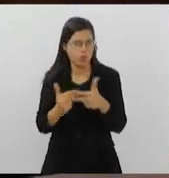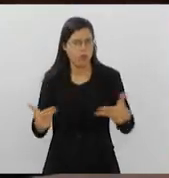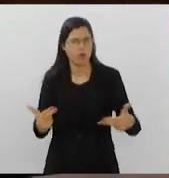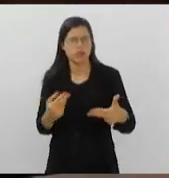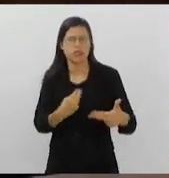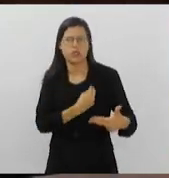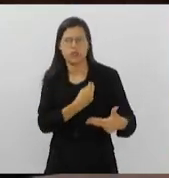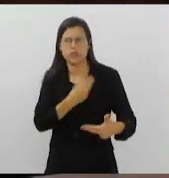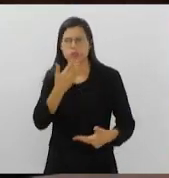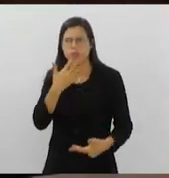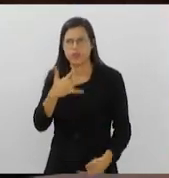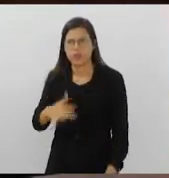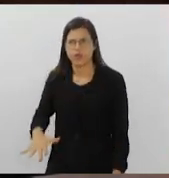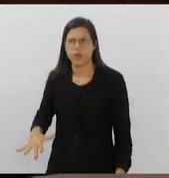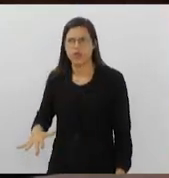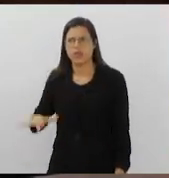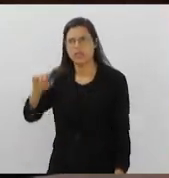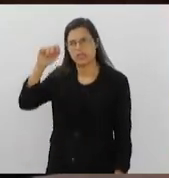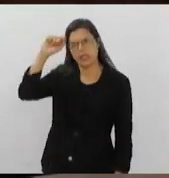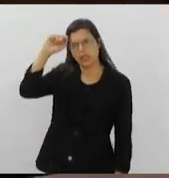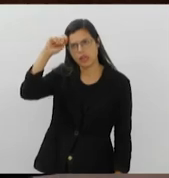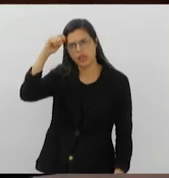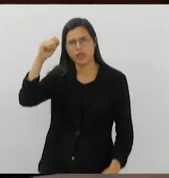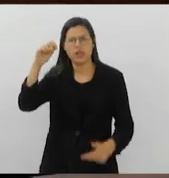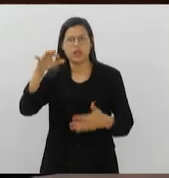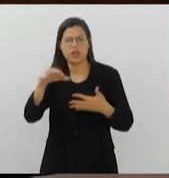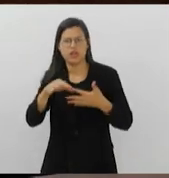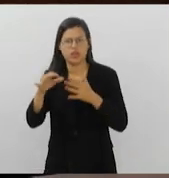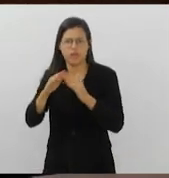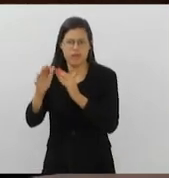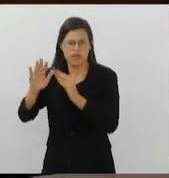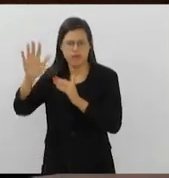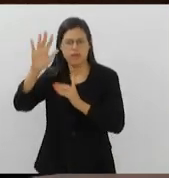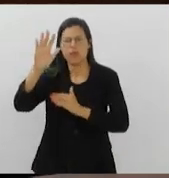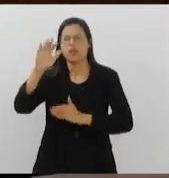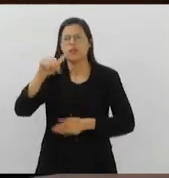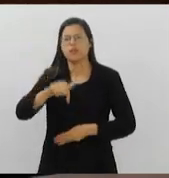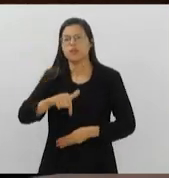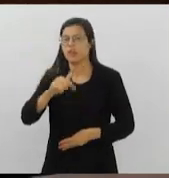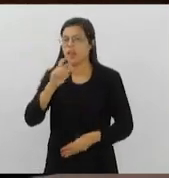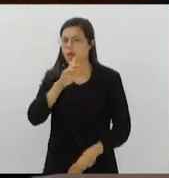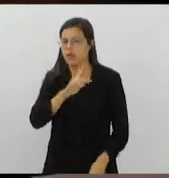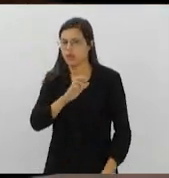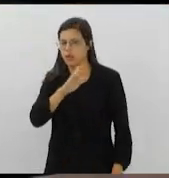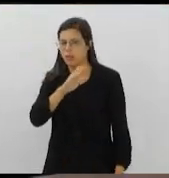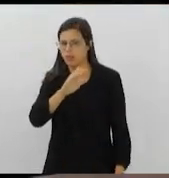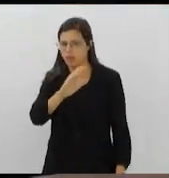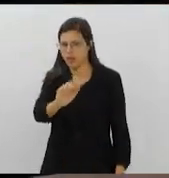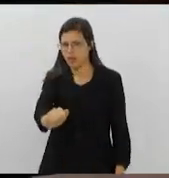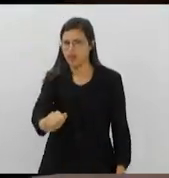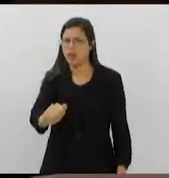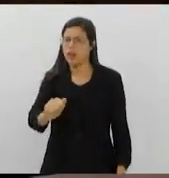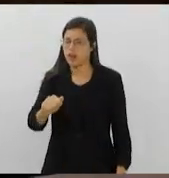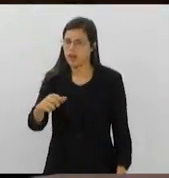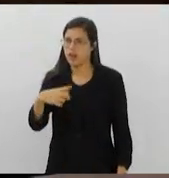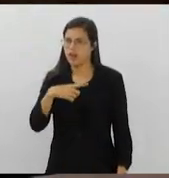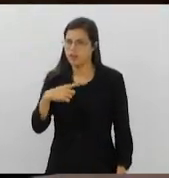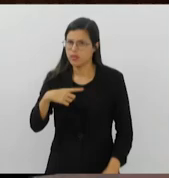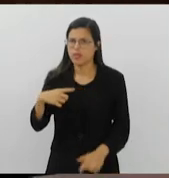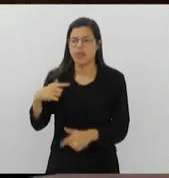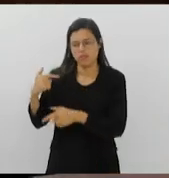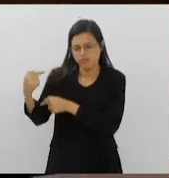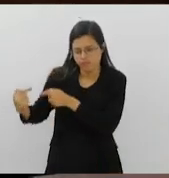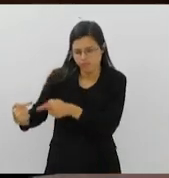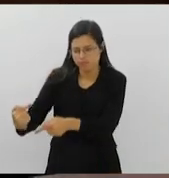de crianças negras de favela e periferia. E Rebeca Andrade vem exatamente dessa herança do